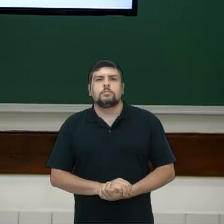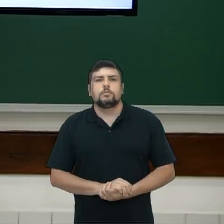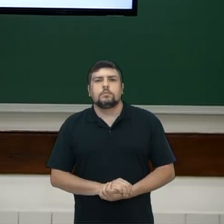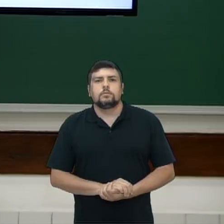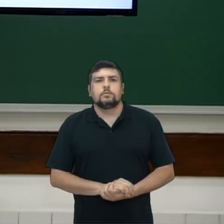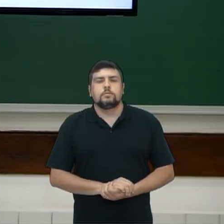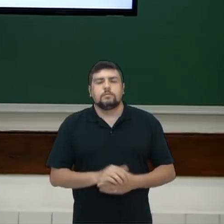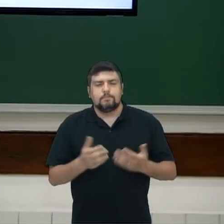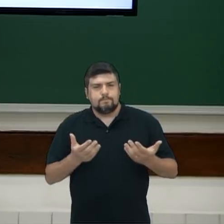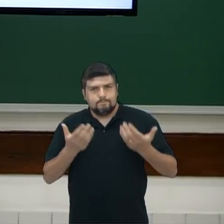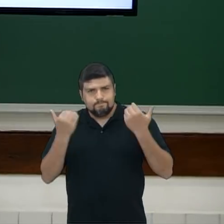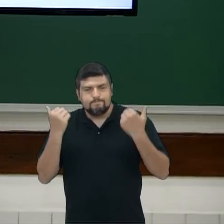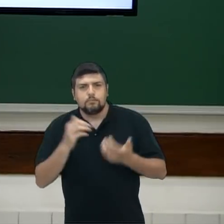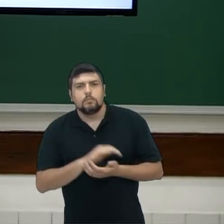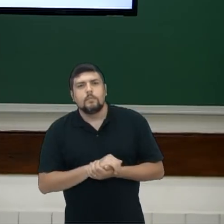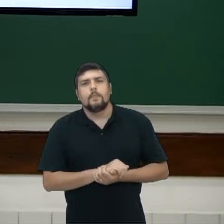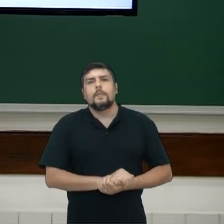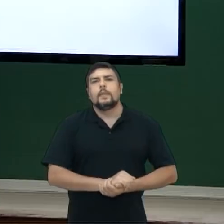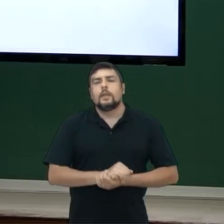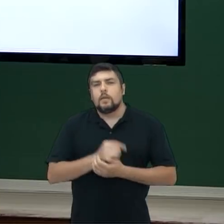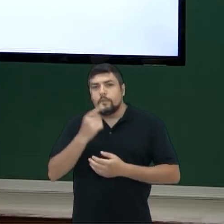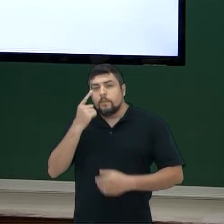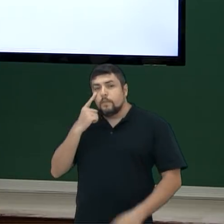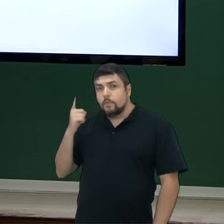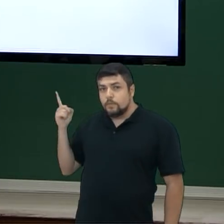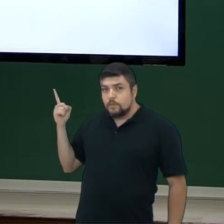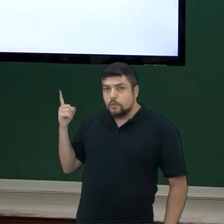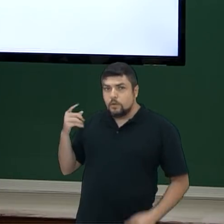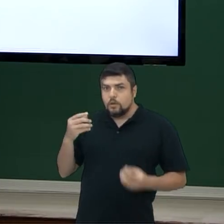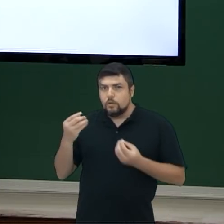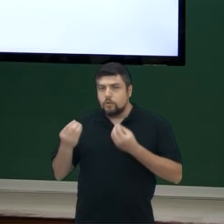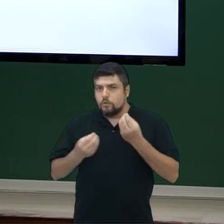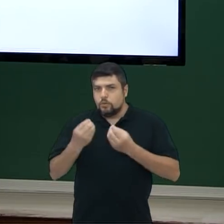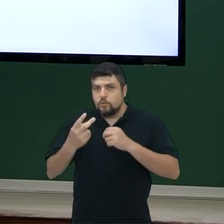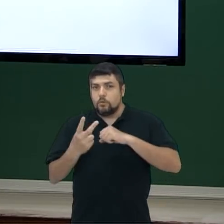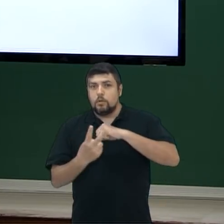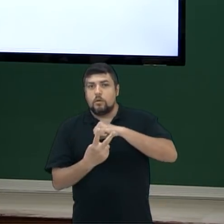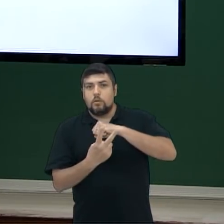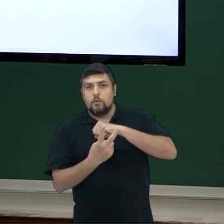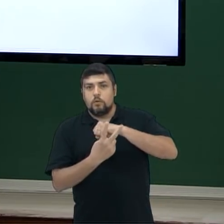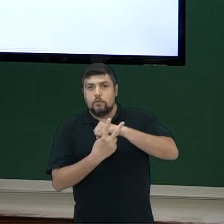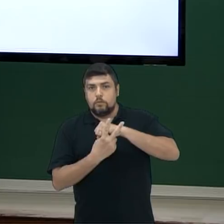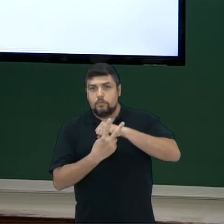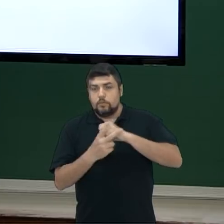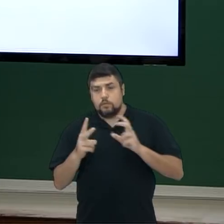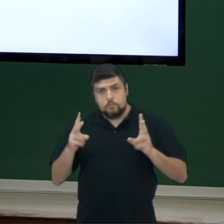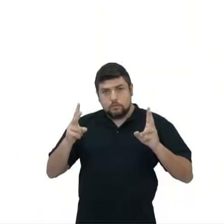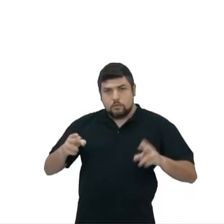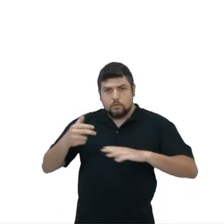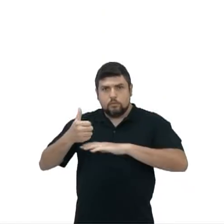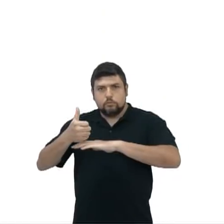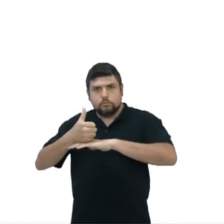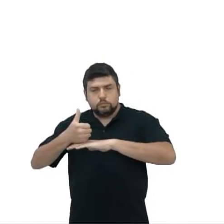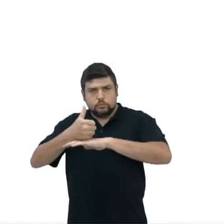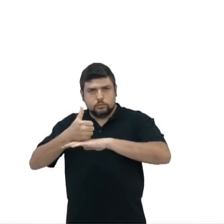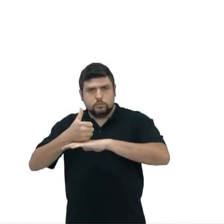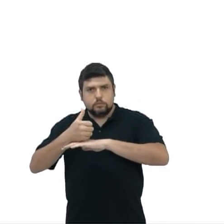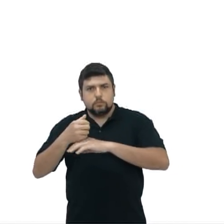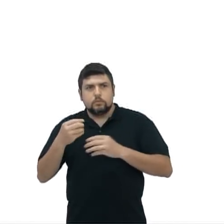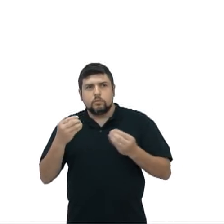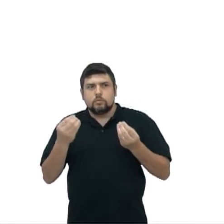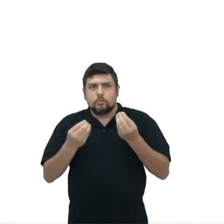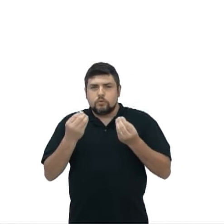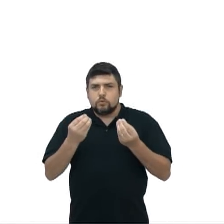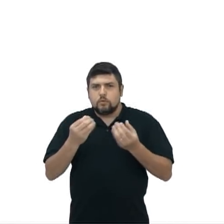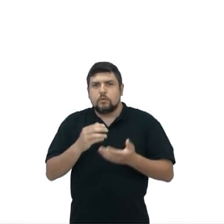Então, vamos lá? Olha lá, the baker, ó, o verbo é o mesmo da profissão. O que ele fez? Ele